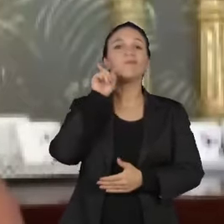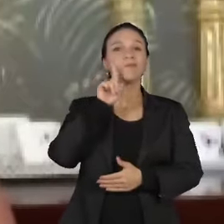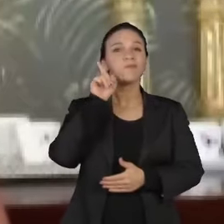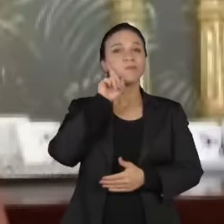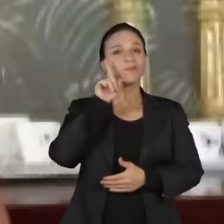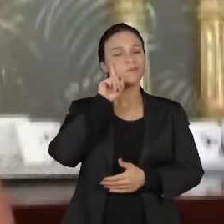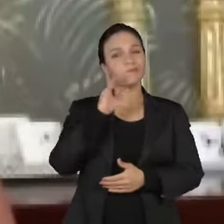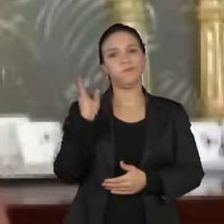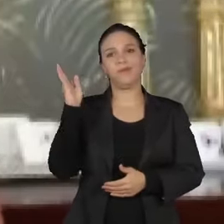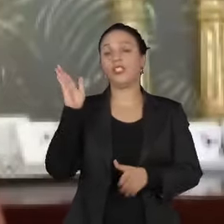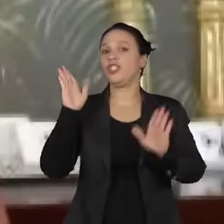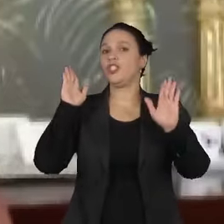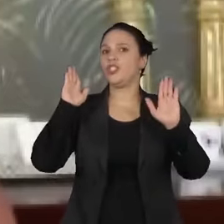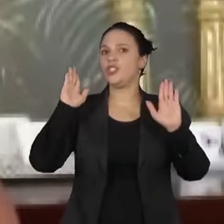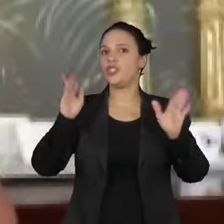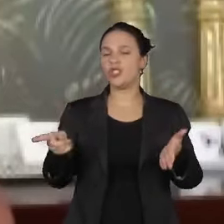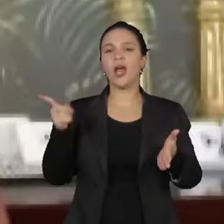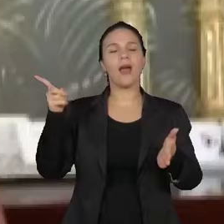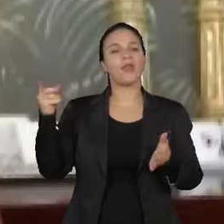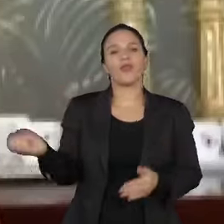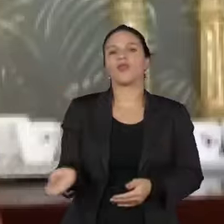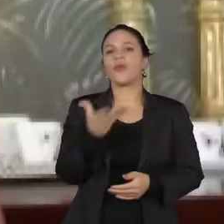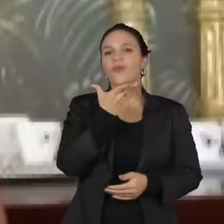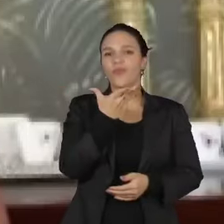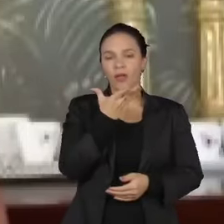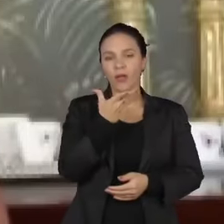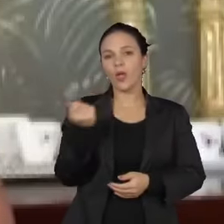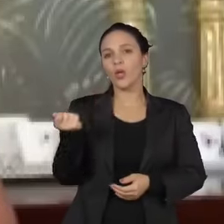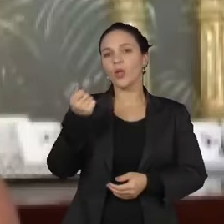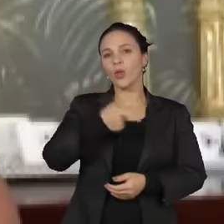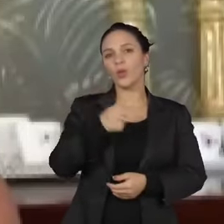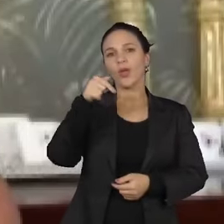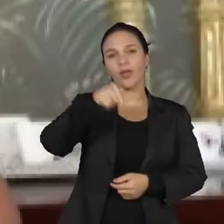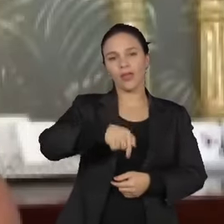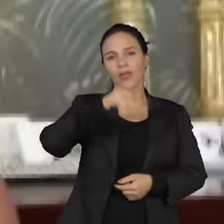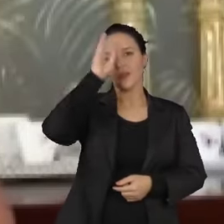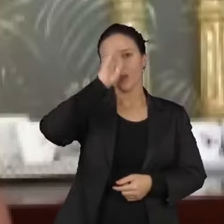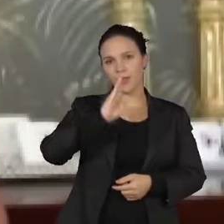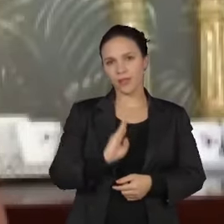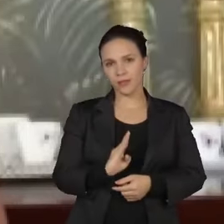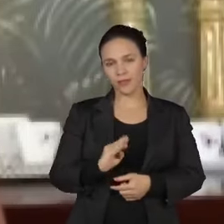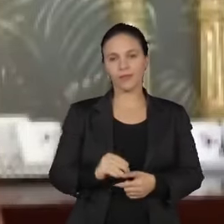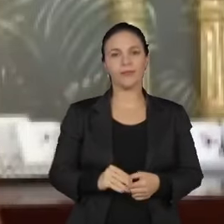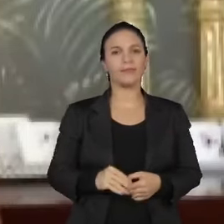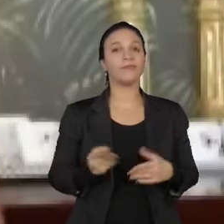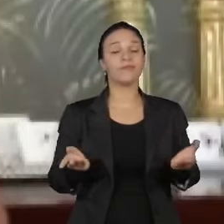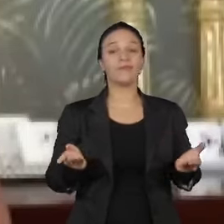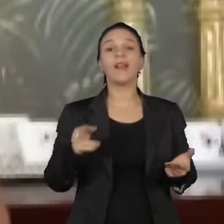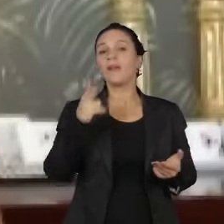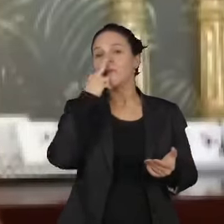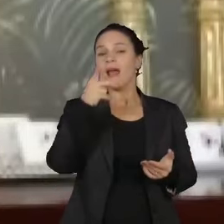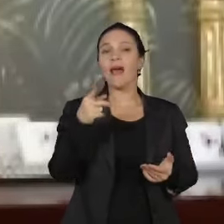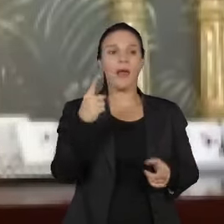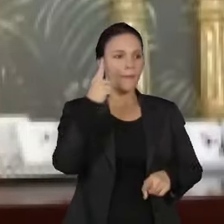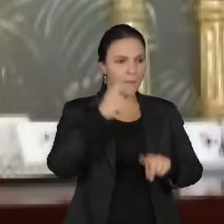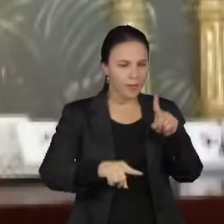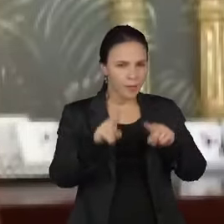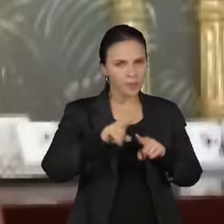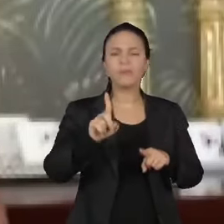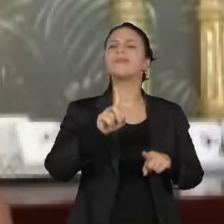é uma linhagem muito mais atualizada do que a que nós estamos usando aqui. Não é que não é para usar,